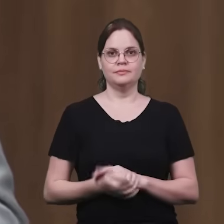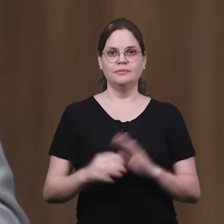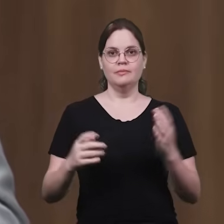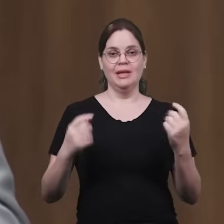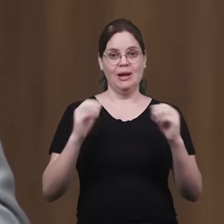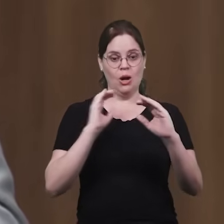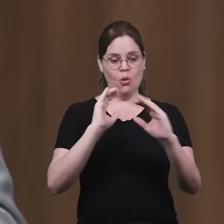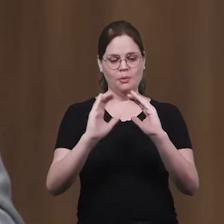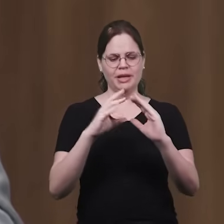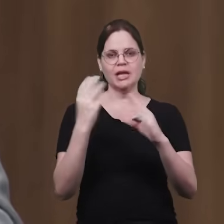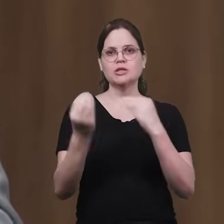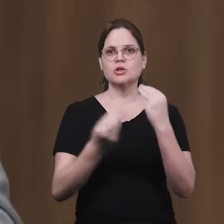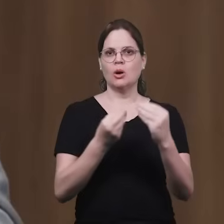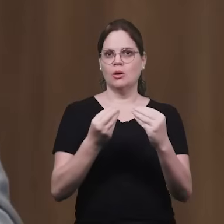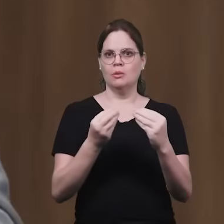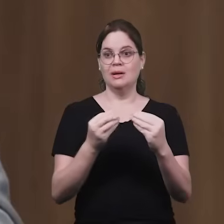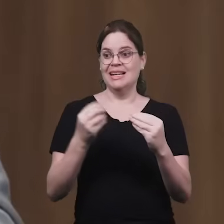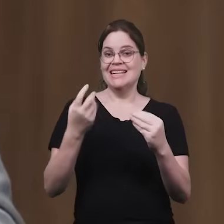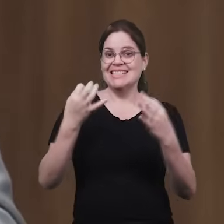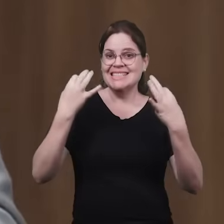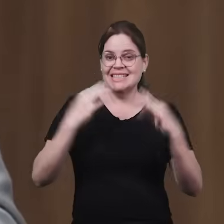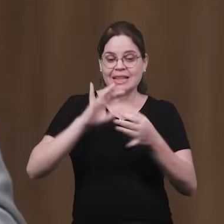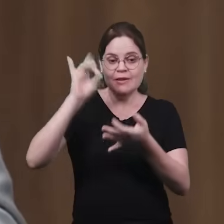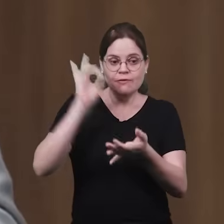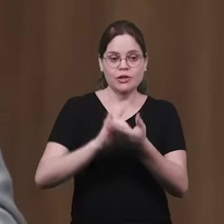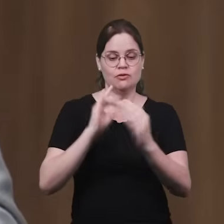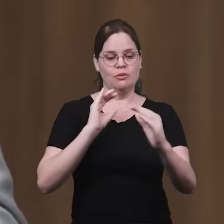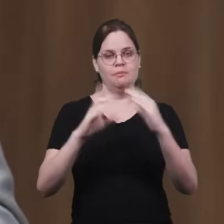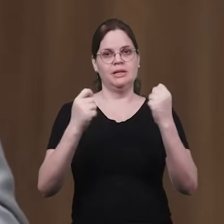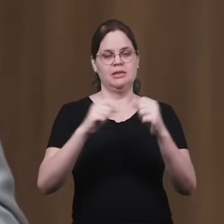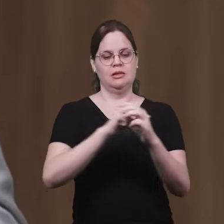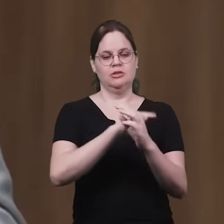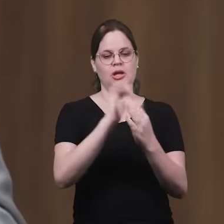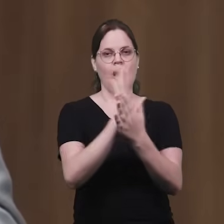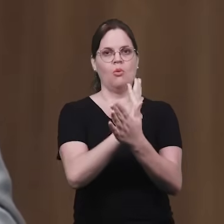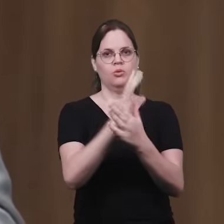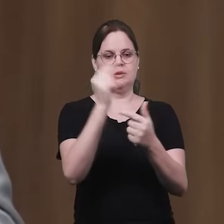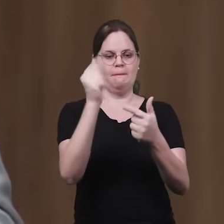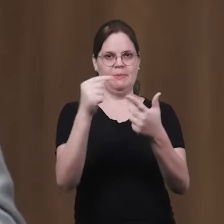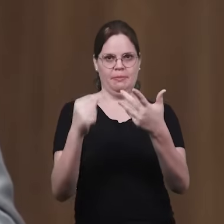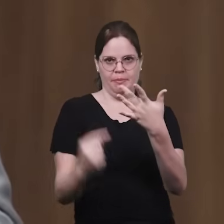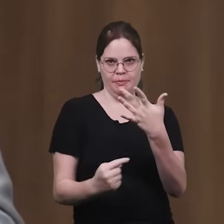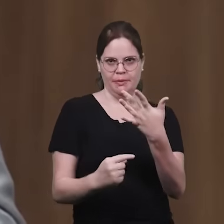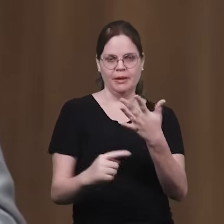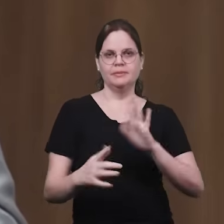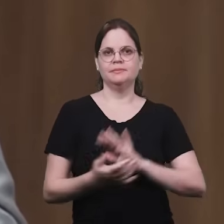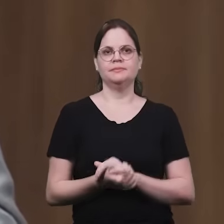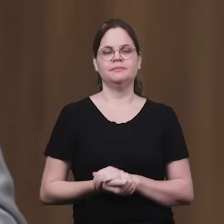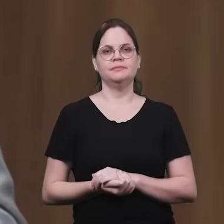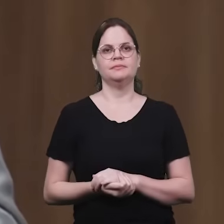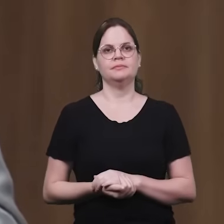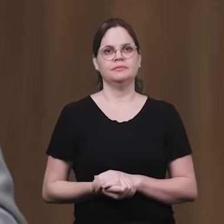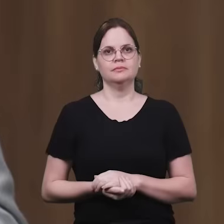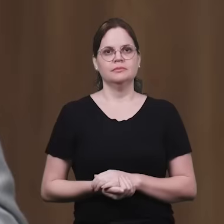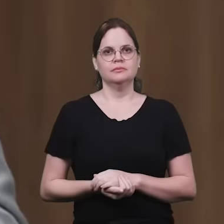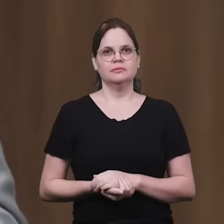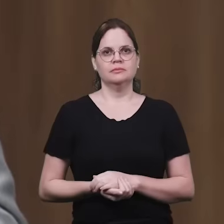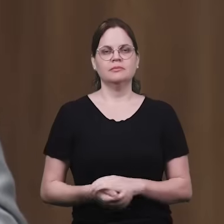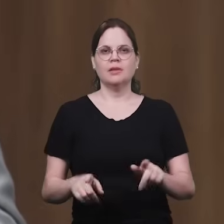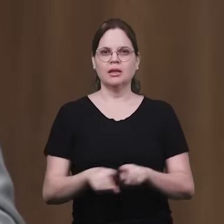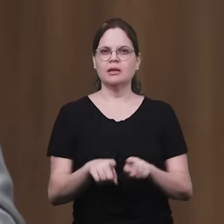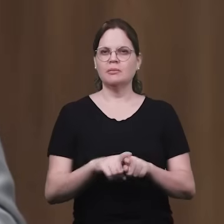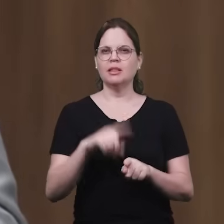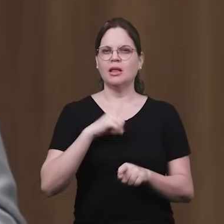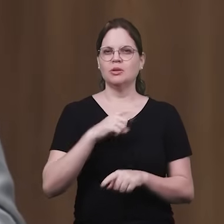alguns elementos. Eles são necessários para que exista a comunicação. E isso a gente, inclusive, ouve até